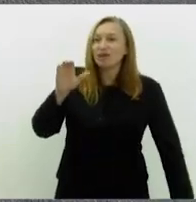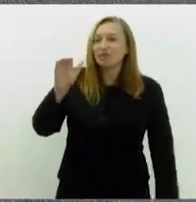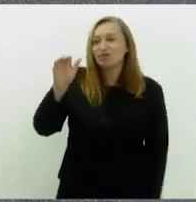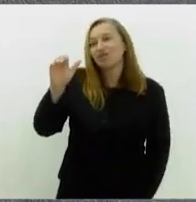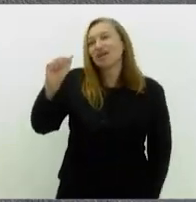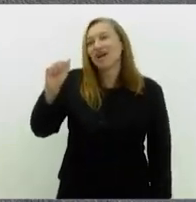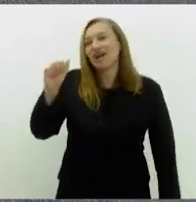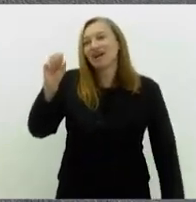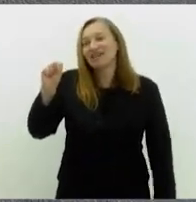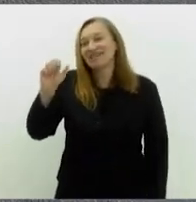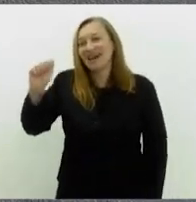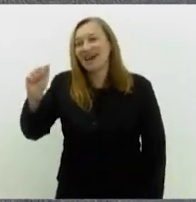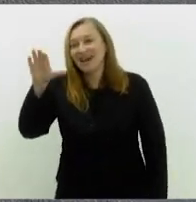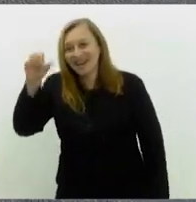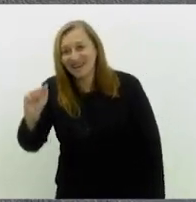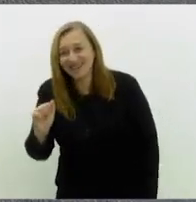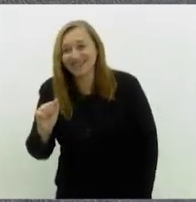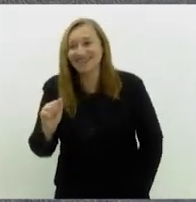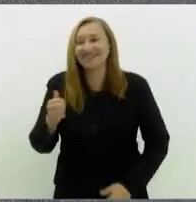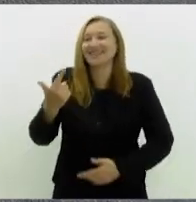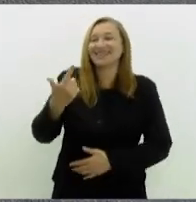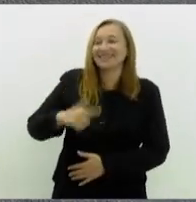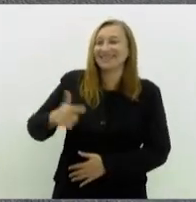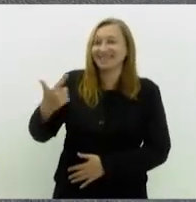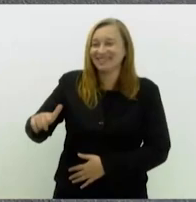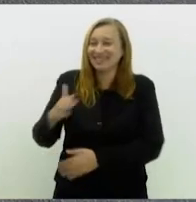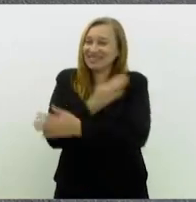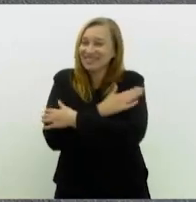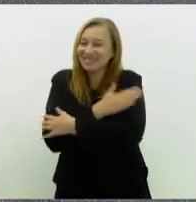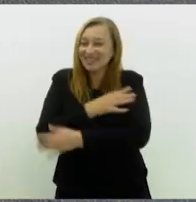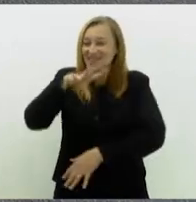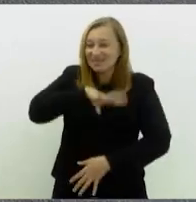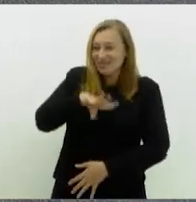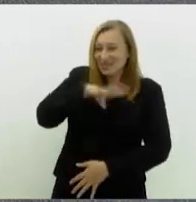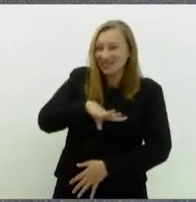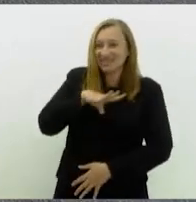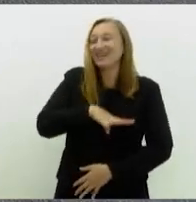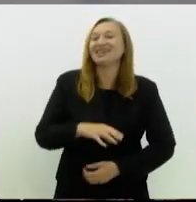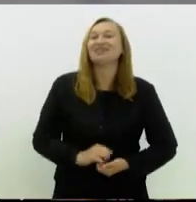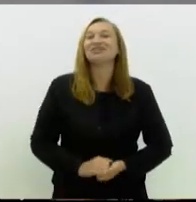casaca turma é boa é mesmo a da fuzaca Vasco da